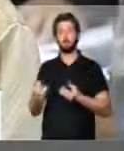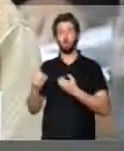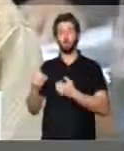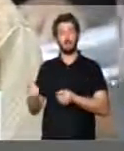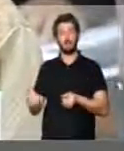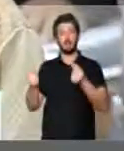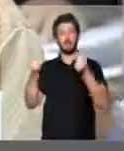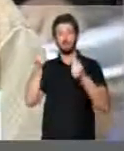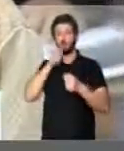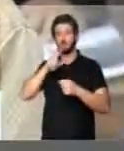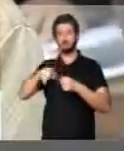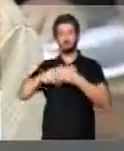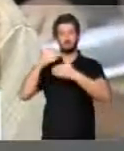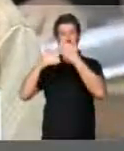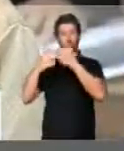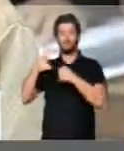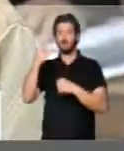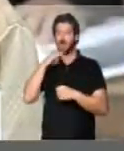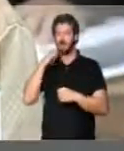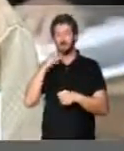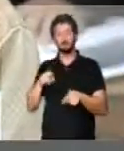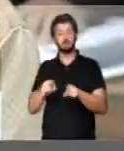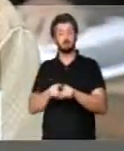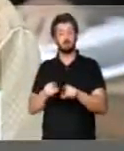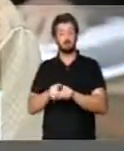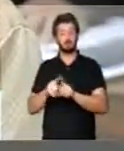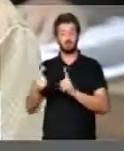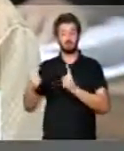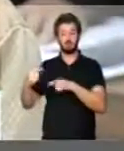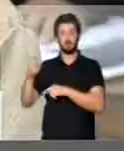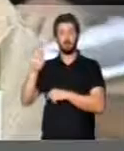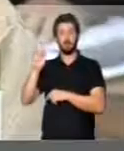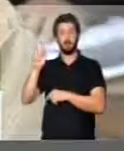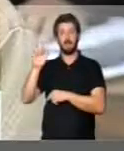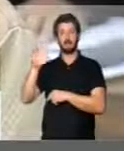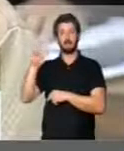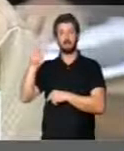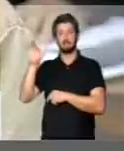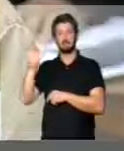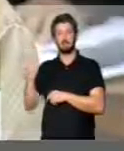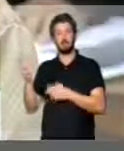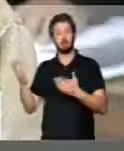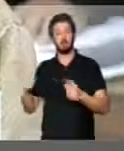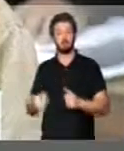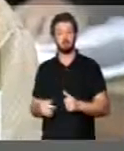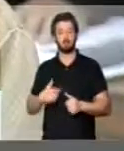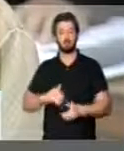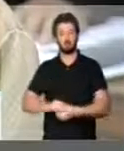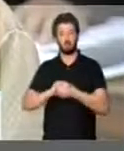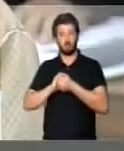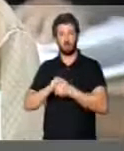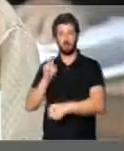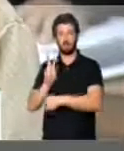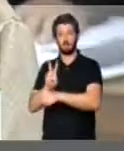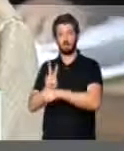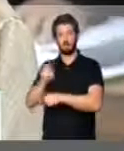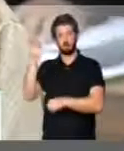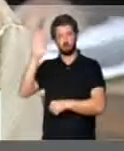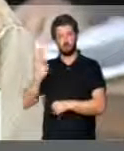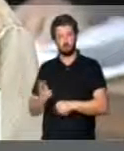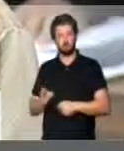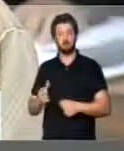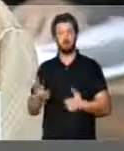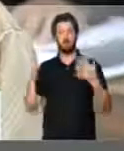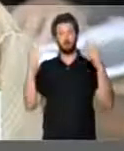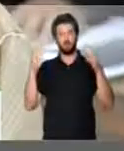conseguiram emancipar a cachaça em confronto com a bagaceira. Por isso que eu cumprimento aos produtores deste país que hoje